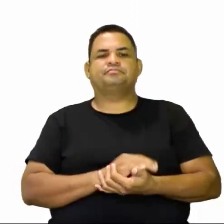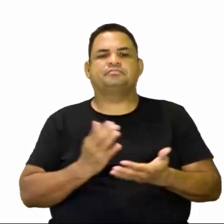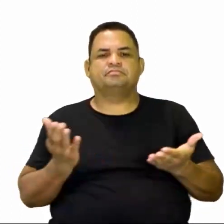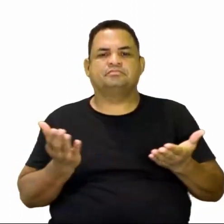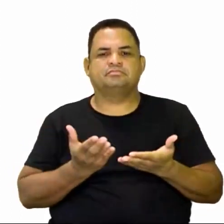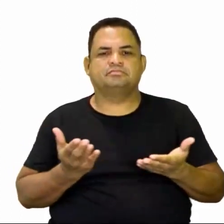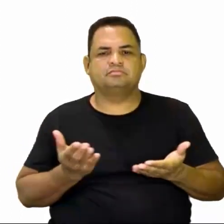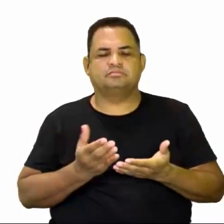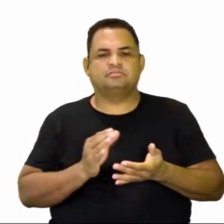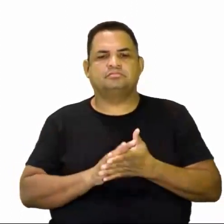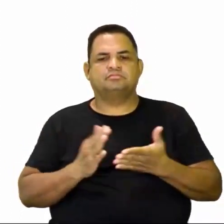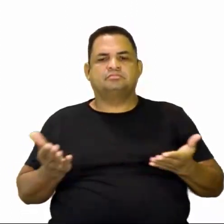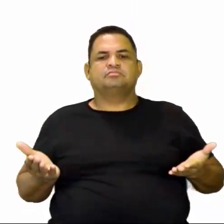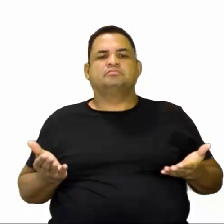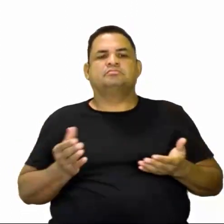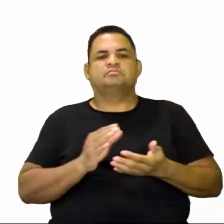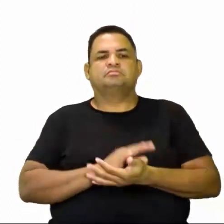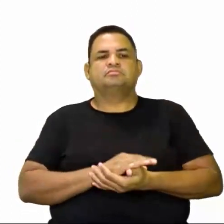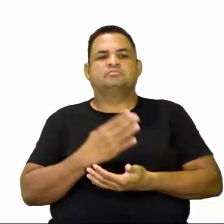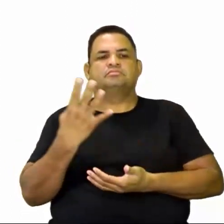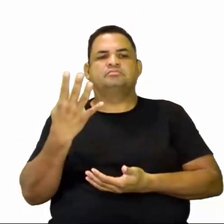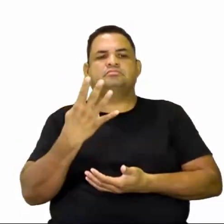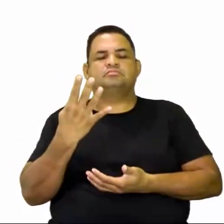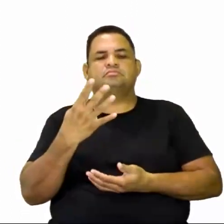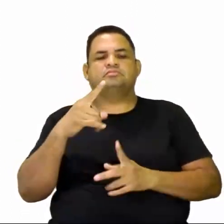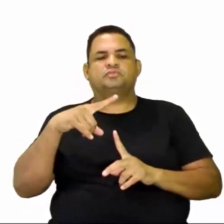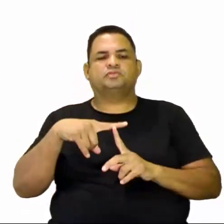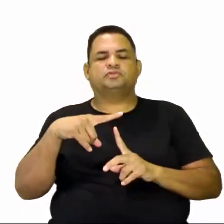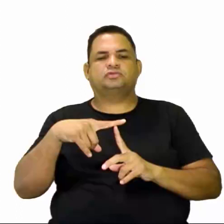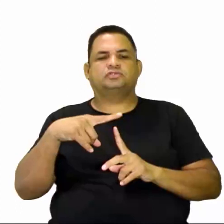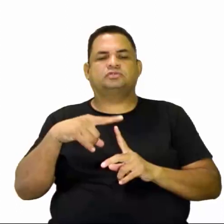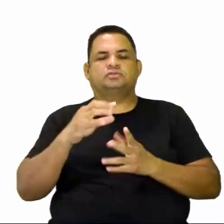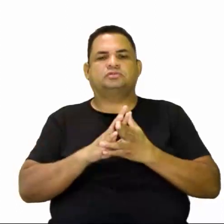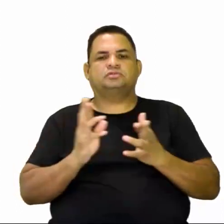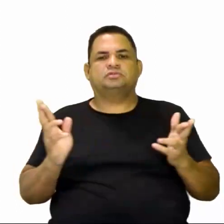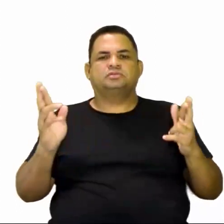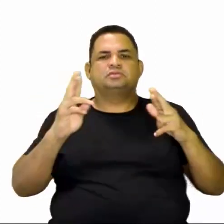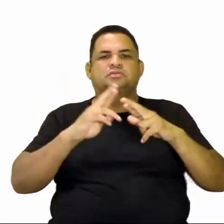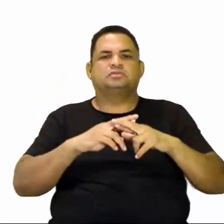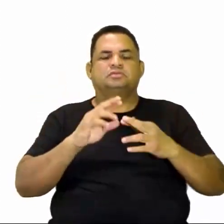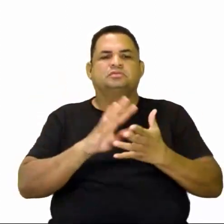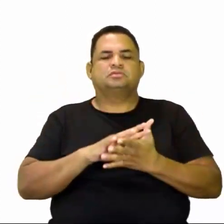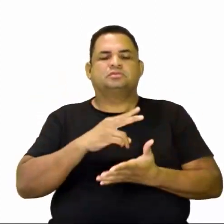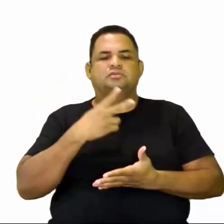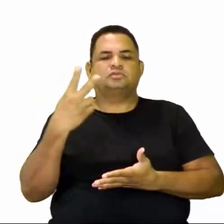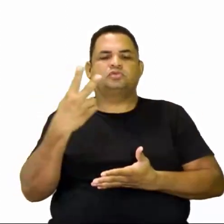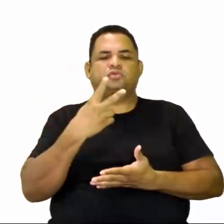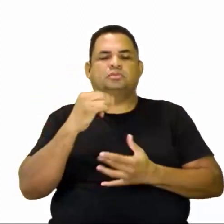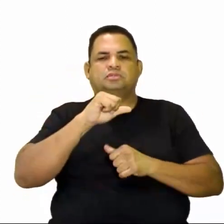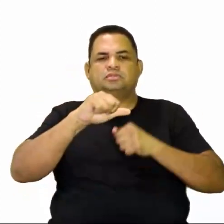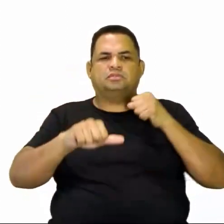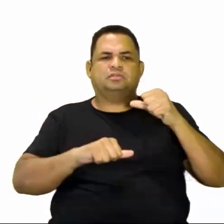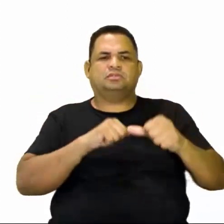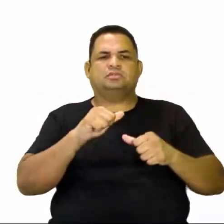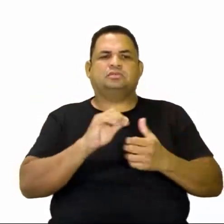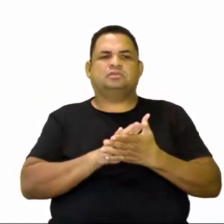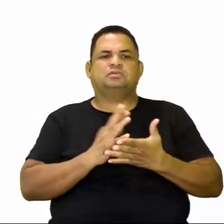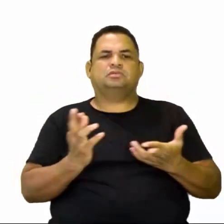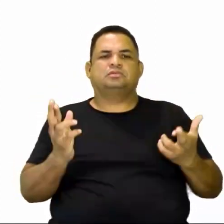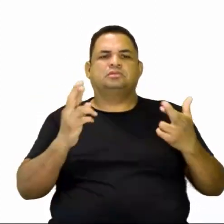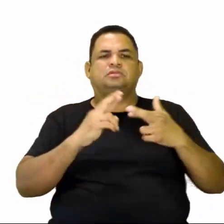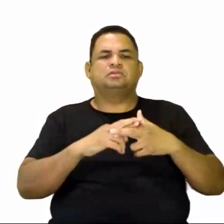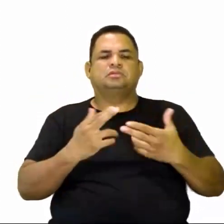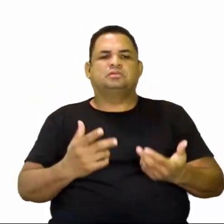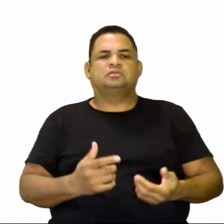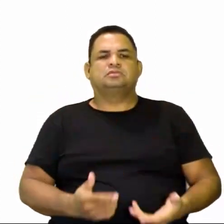agora estamos diante do quarto tipo de reação química, que é a reação de dupla troca. Nesta reação